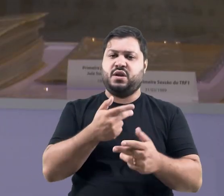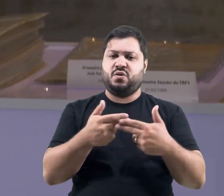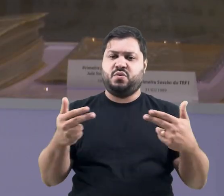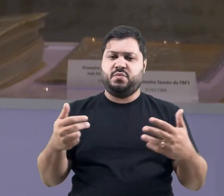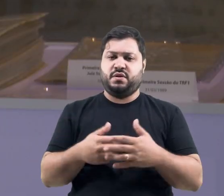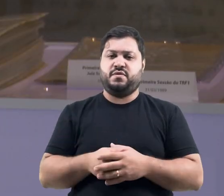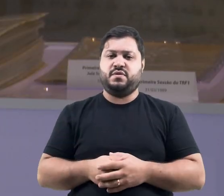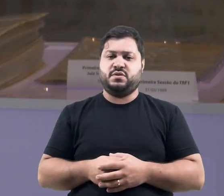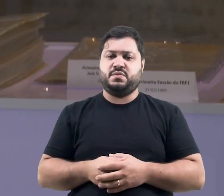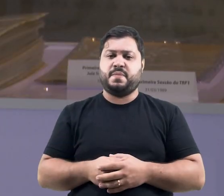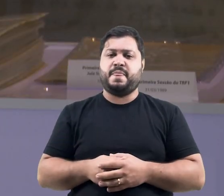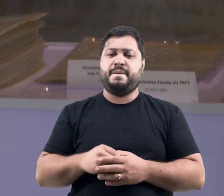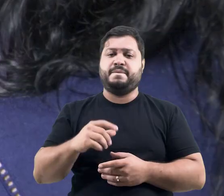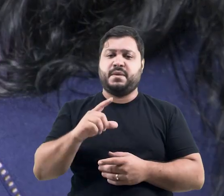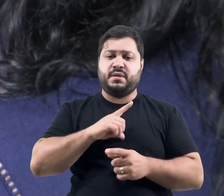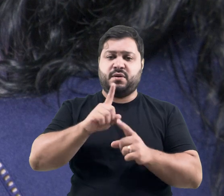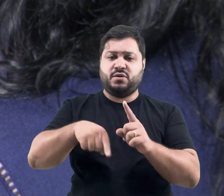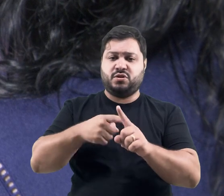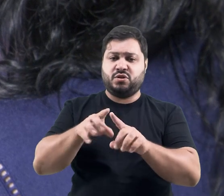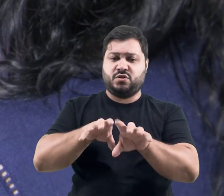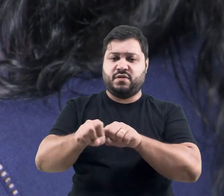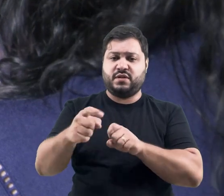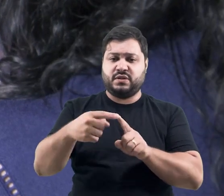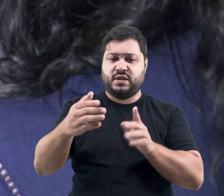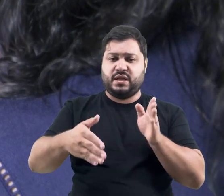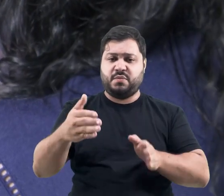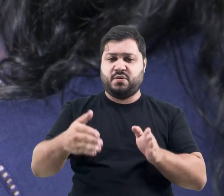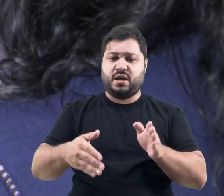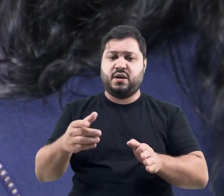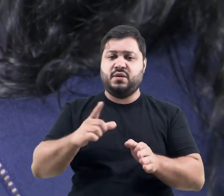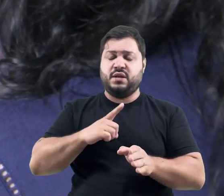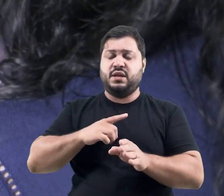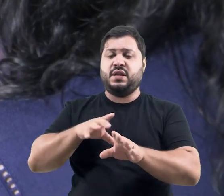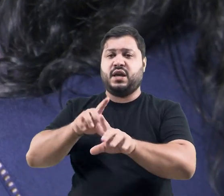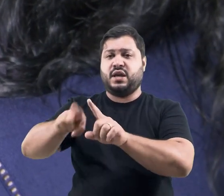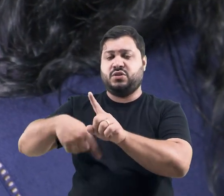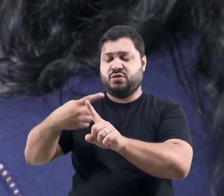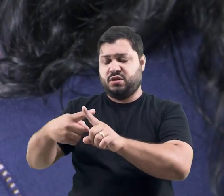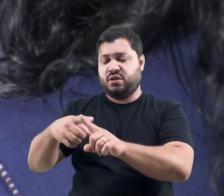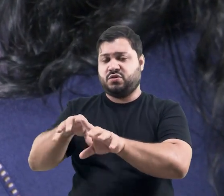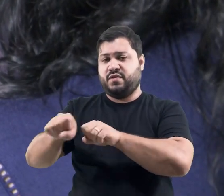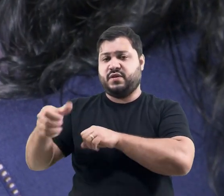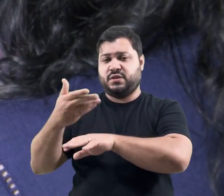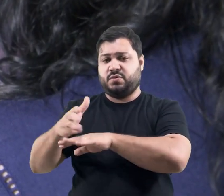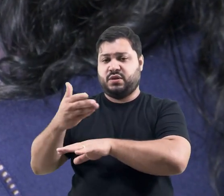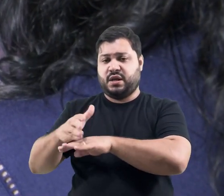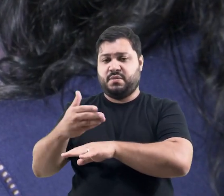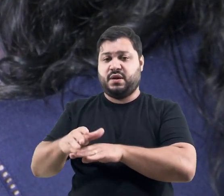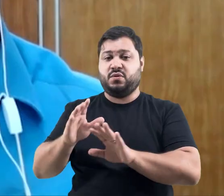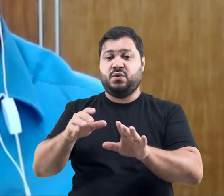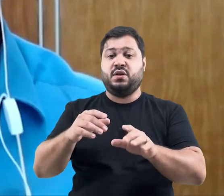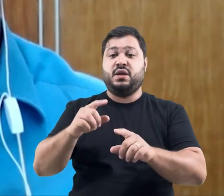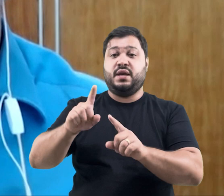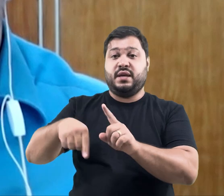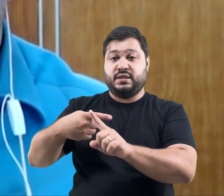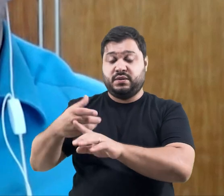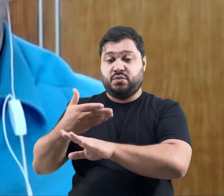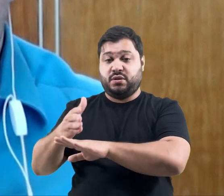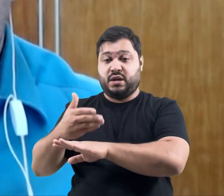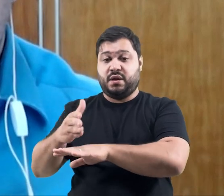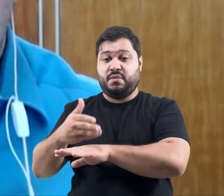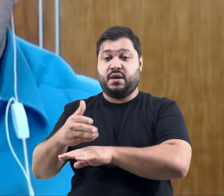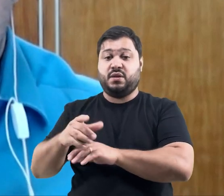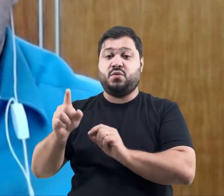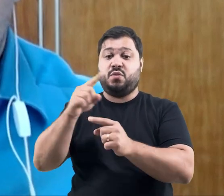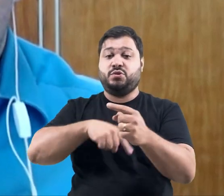percentuais obtidos com o benefício. A gente tem um adicional de qualificação que ele é temporário, que chama adicional de qualificação por treinamento. Esse adicional de